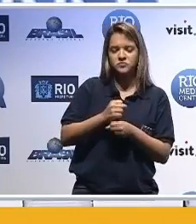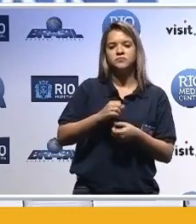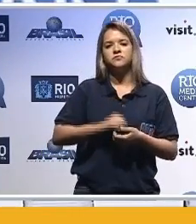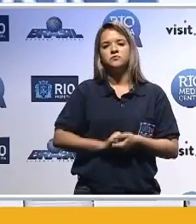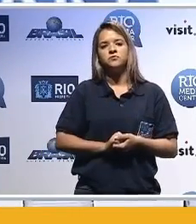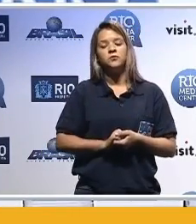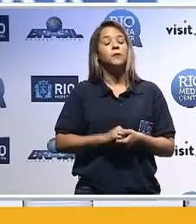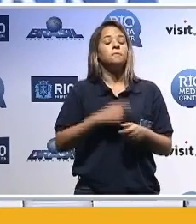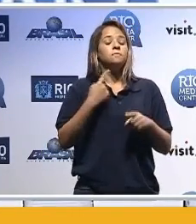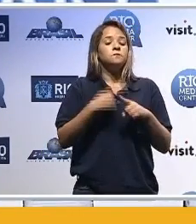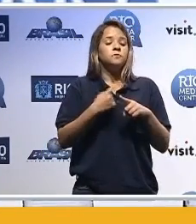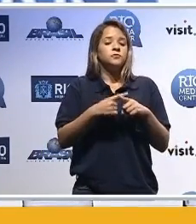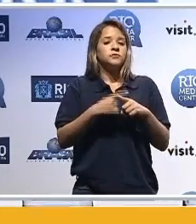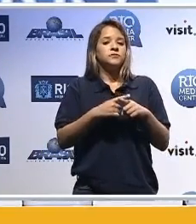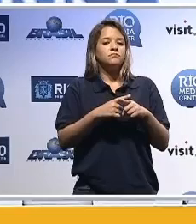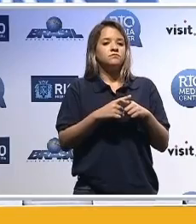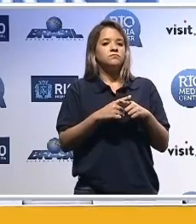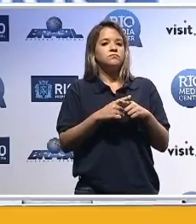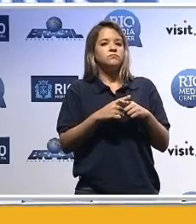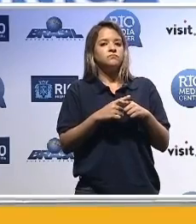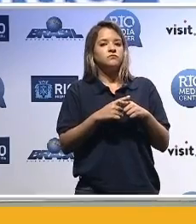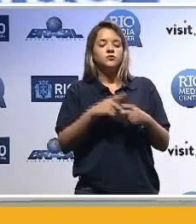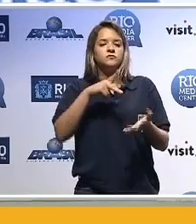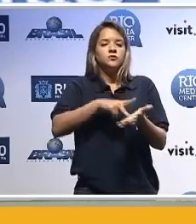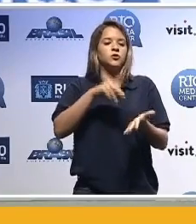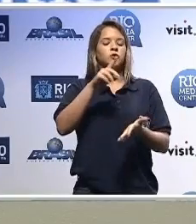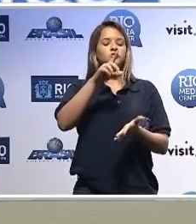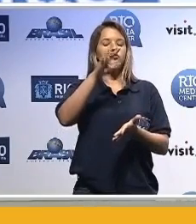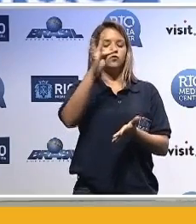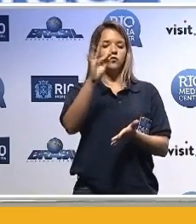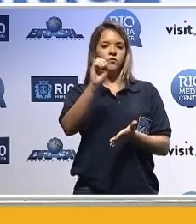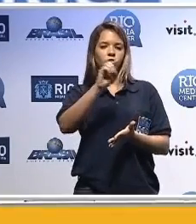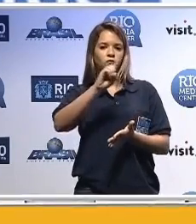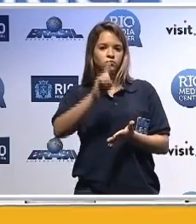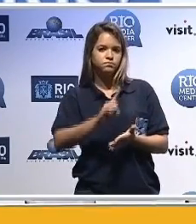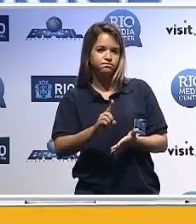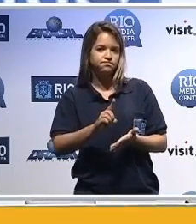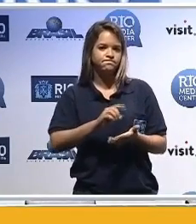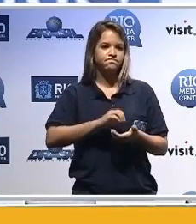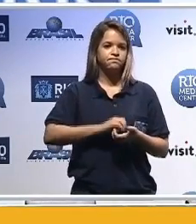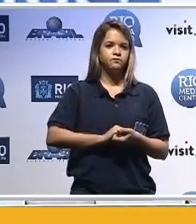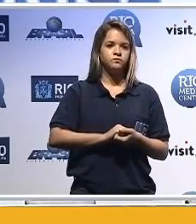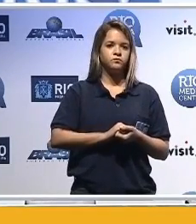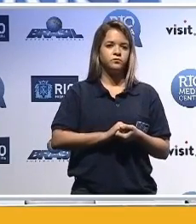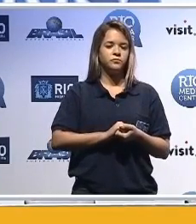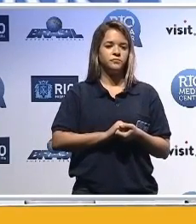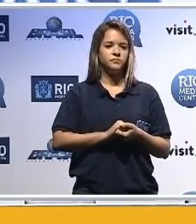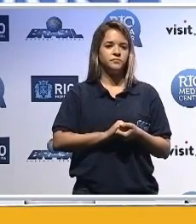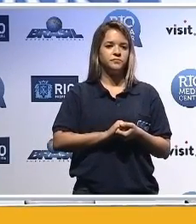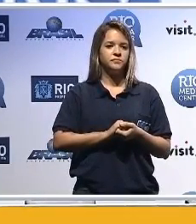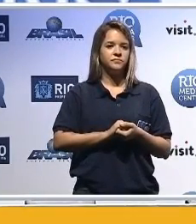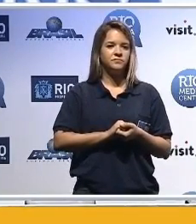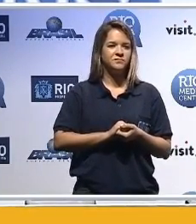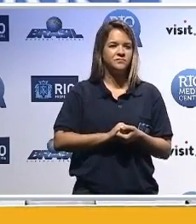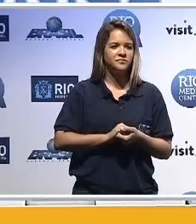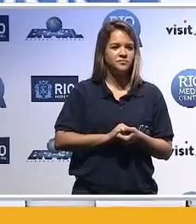Bom, porque, na verdade, Foz é um... Está na tríplice